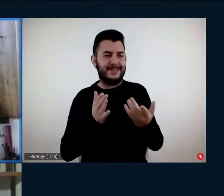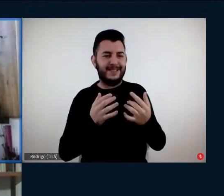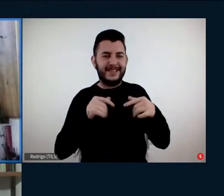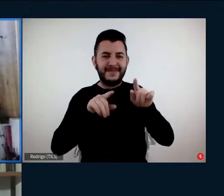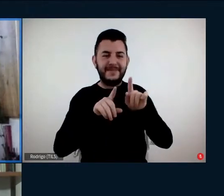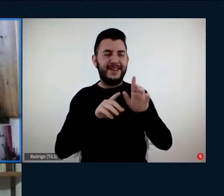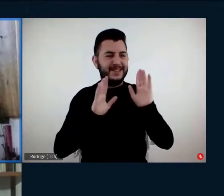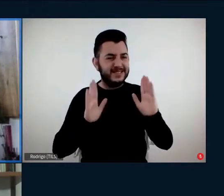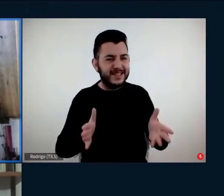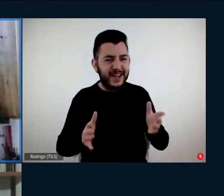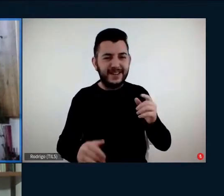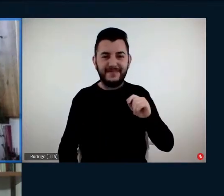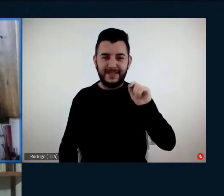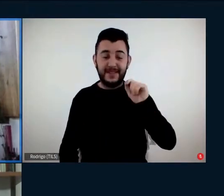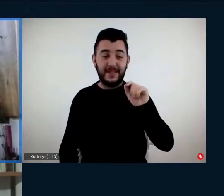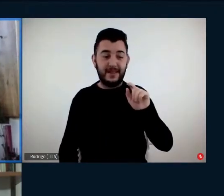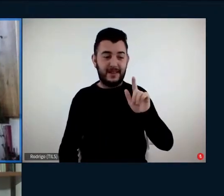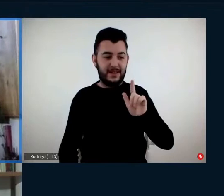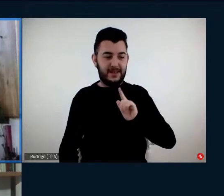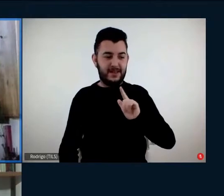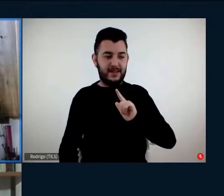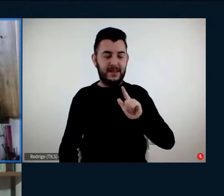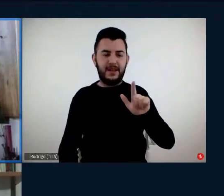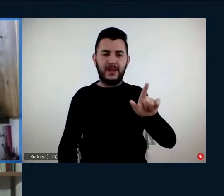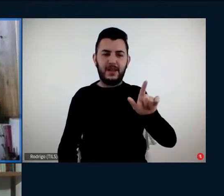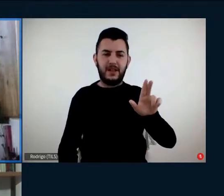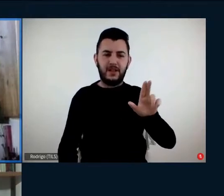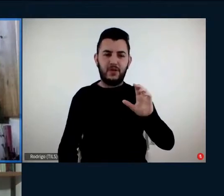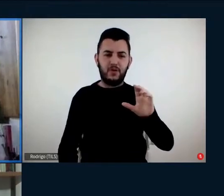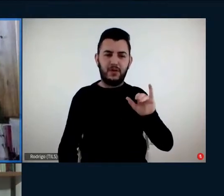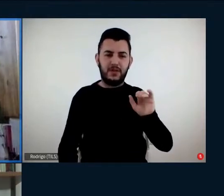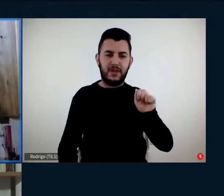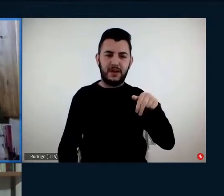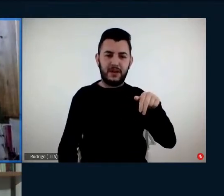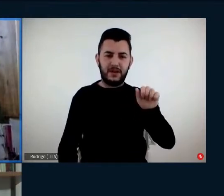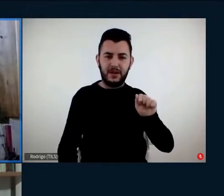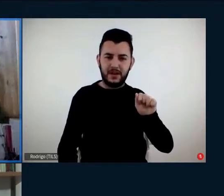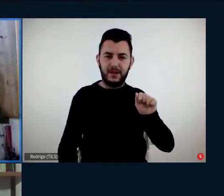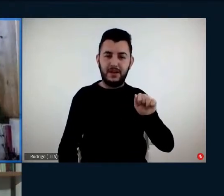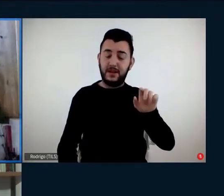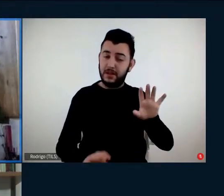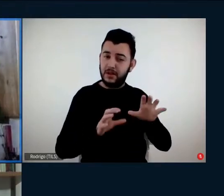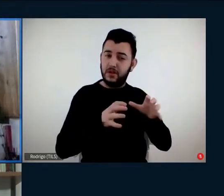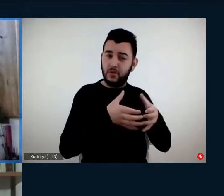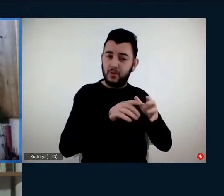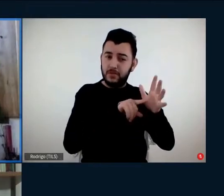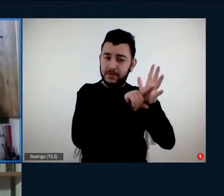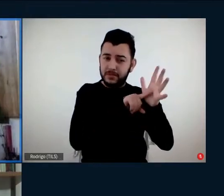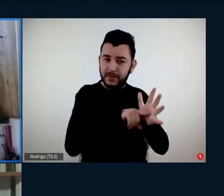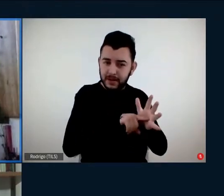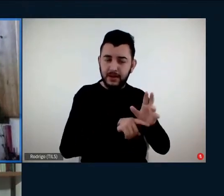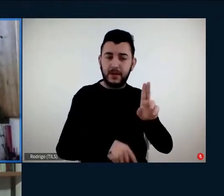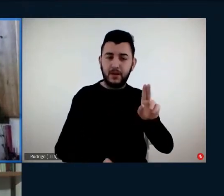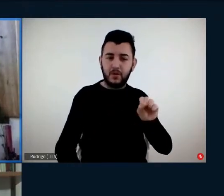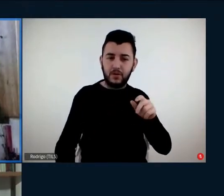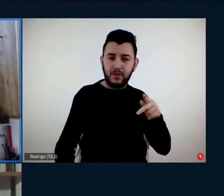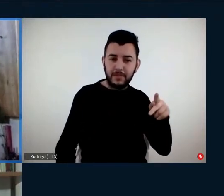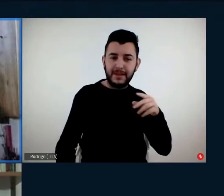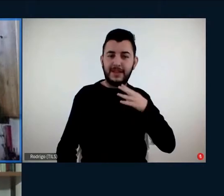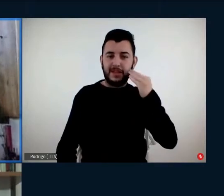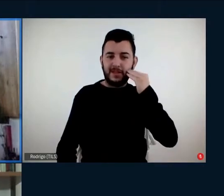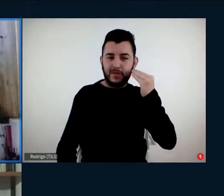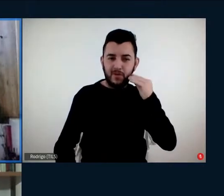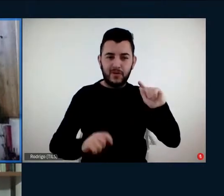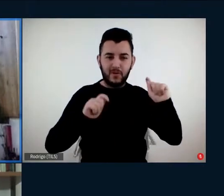Luciana, a nossa colega lá da USP, ela testou questões do grupo PACT, as competências para a interpretação. O